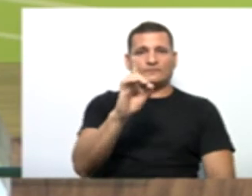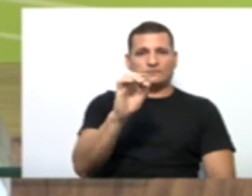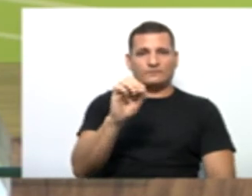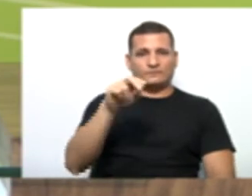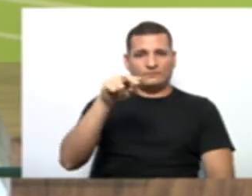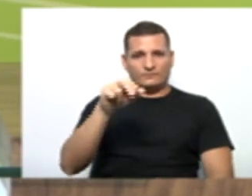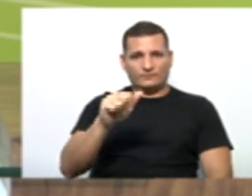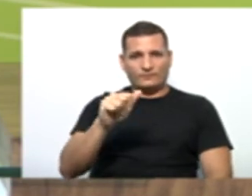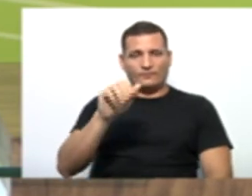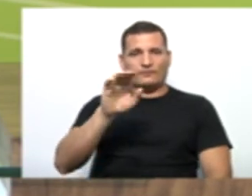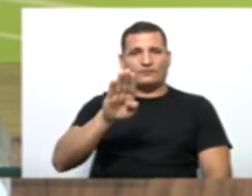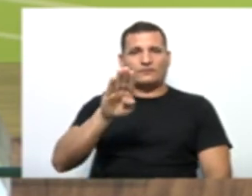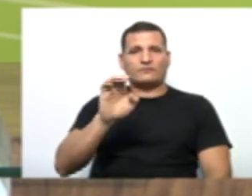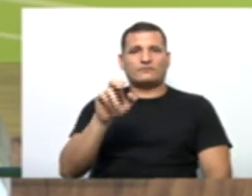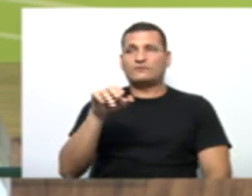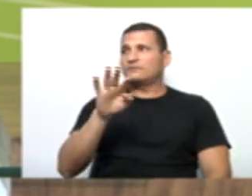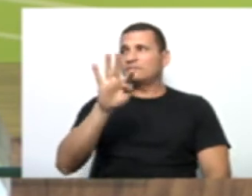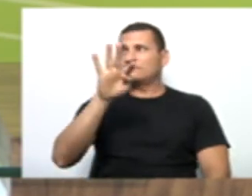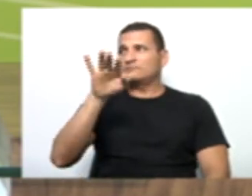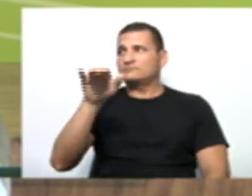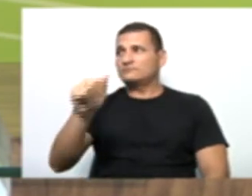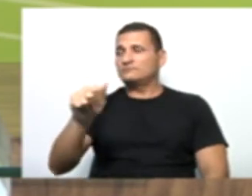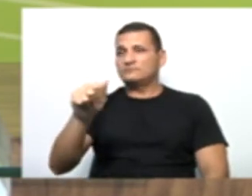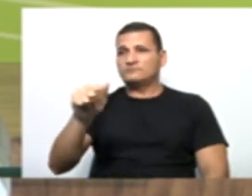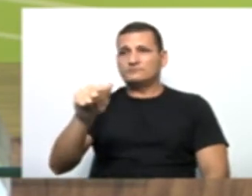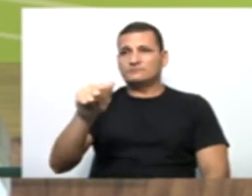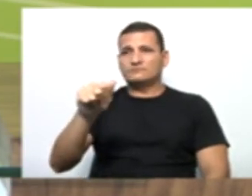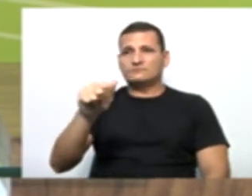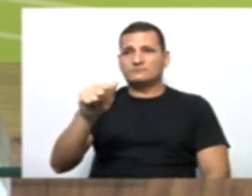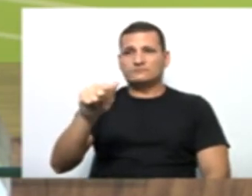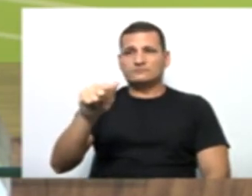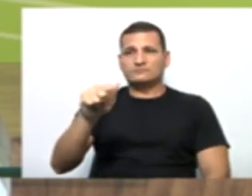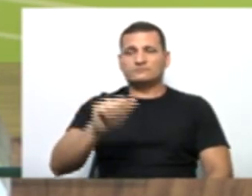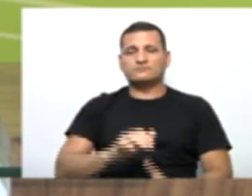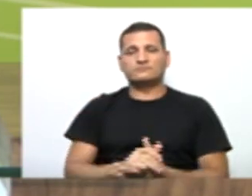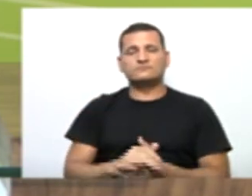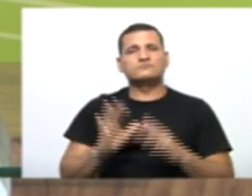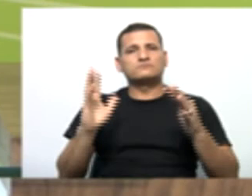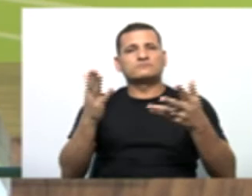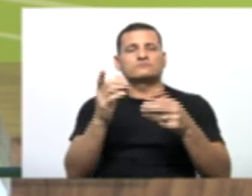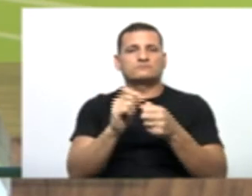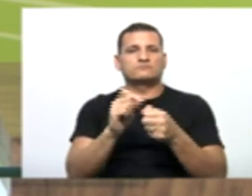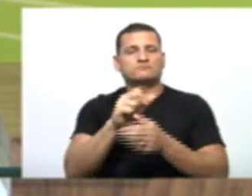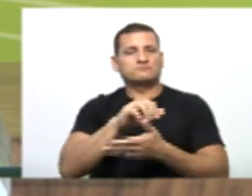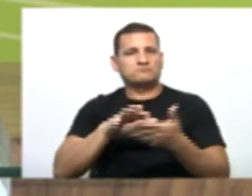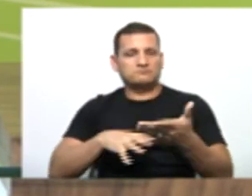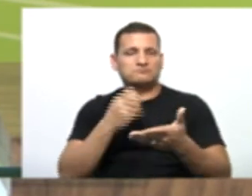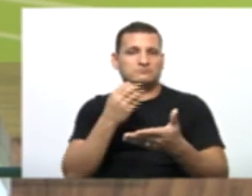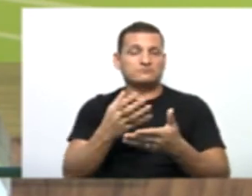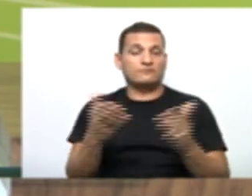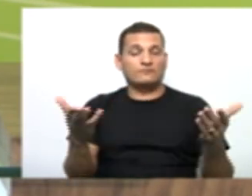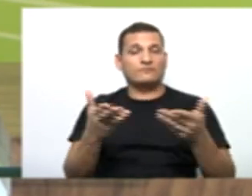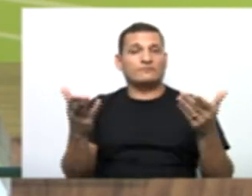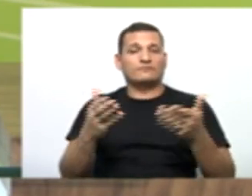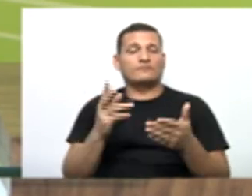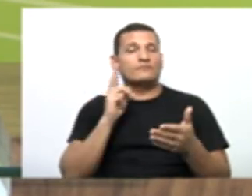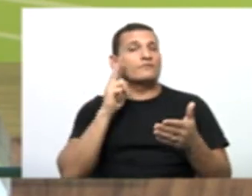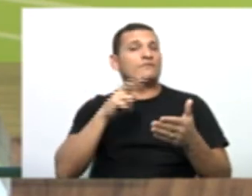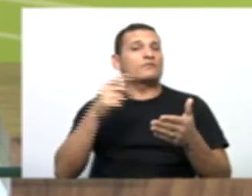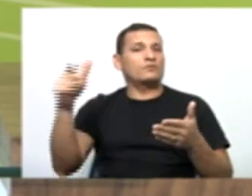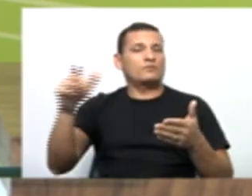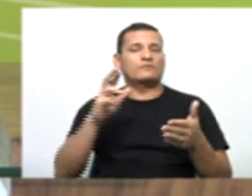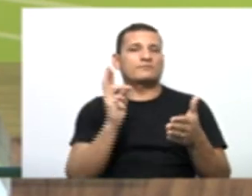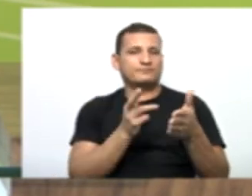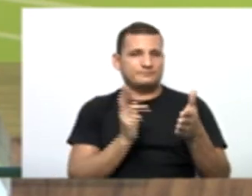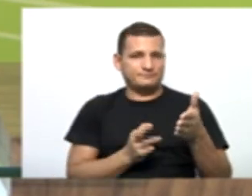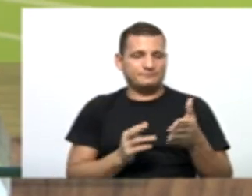de Rondônia. Todo mundo aí participando, realizando muito bem o exercício. E agora vamos conhecer também as outras